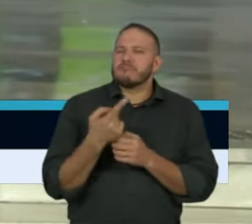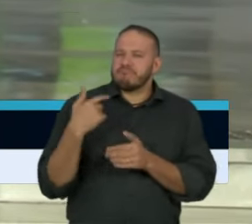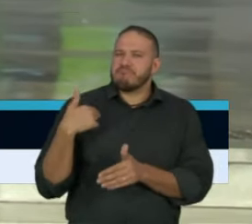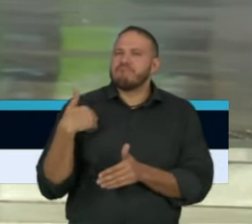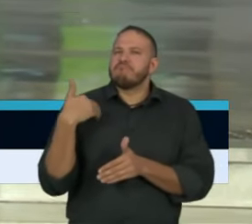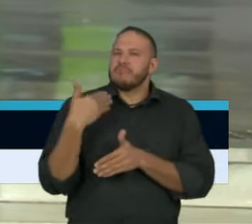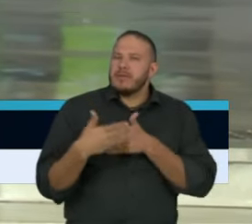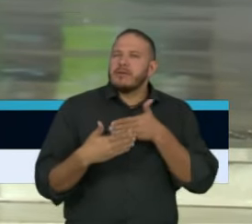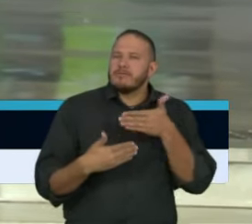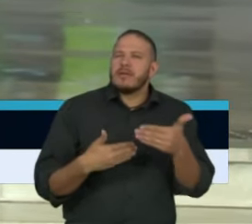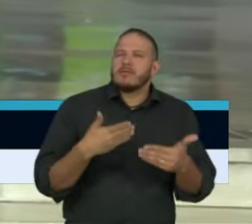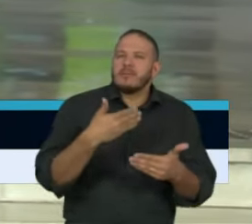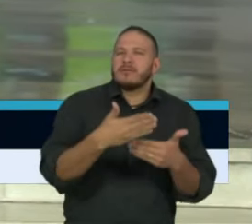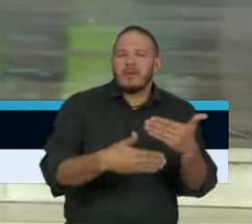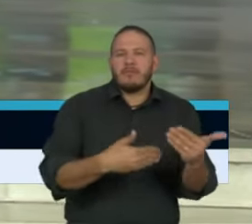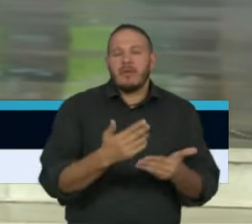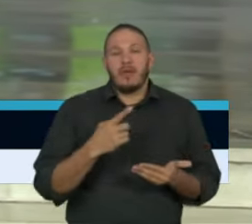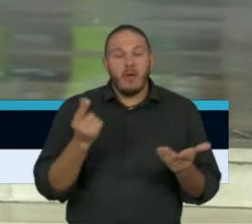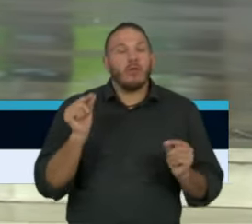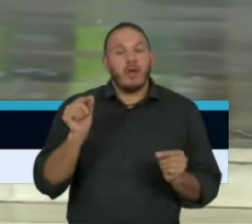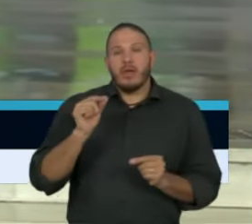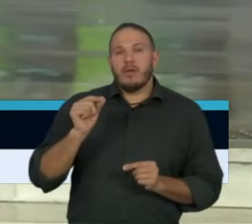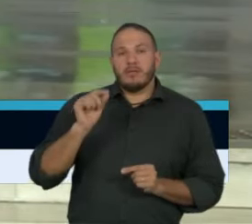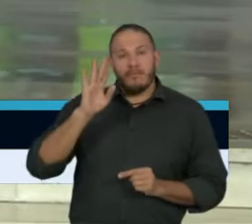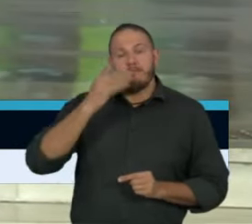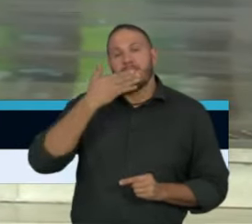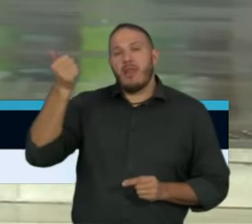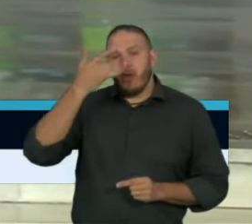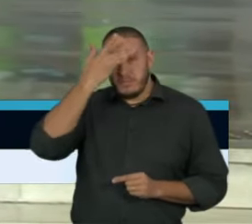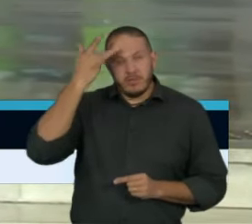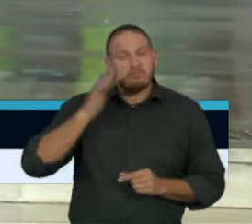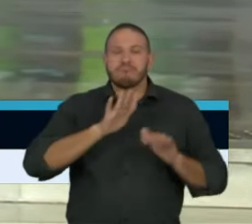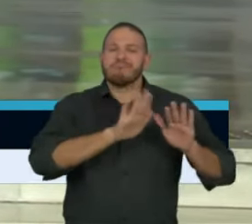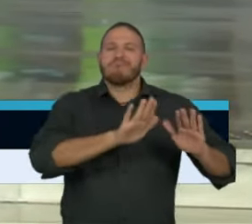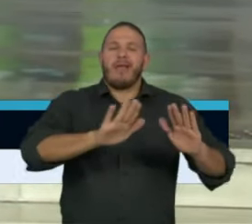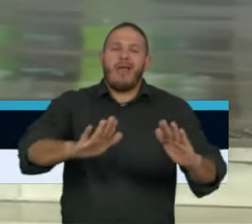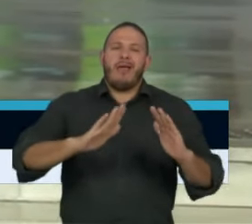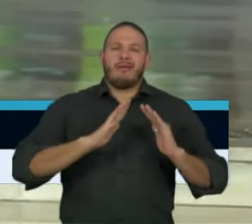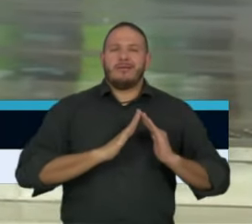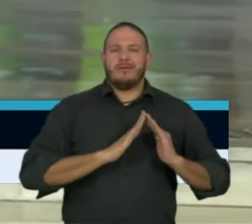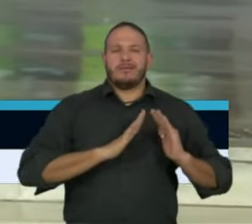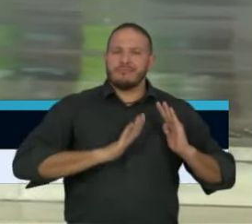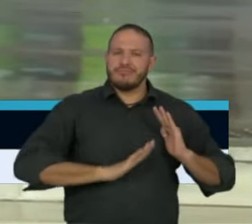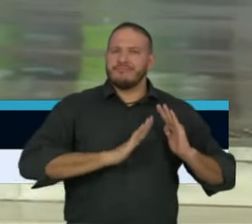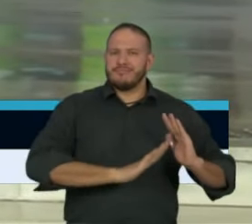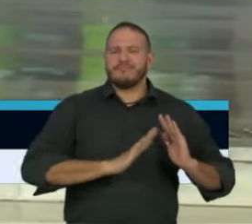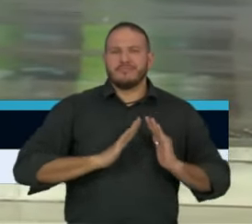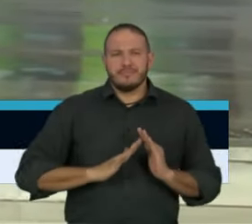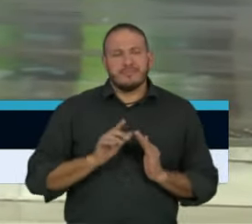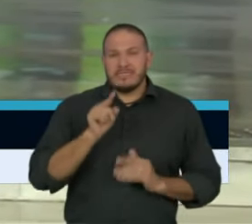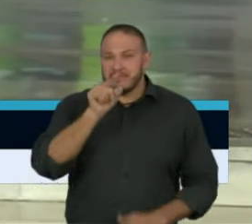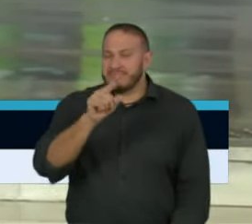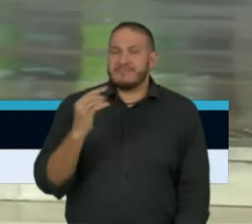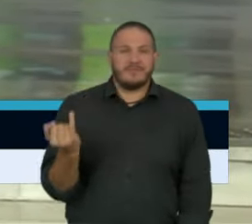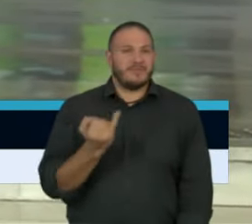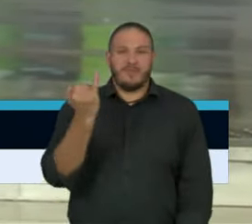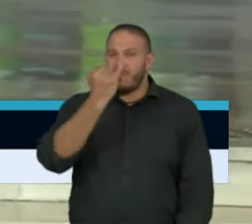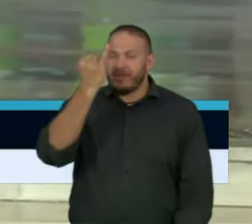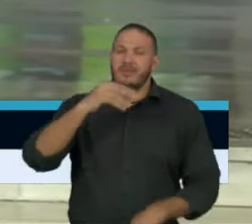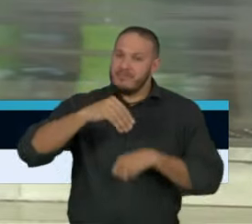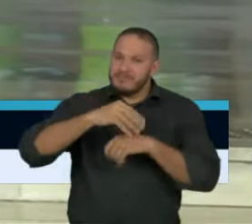certo, que é justamente colocar as pessoas num distanciamento social. É o fique em casa. É extremamente importante a